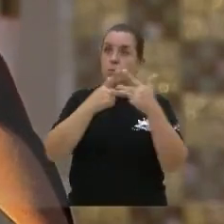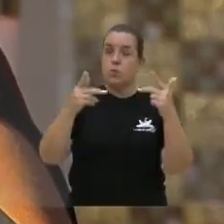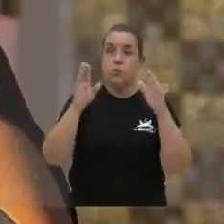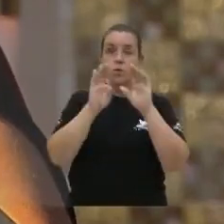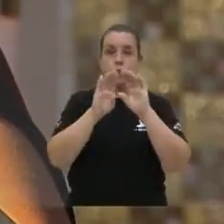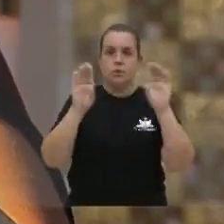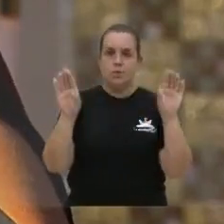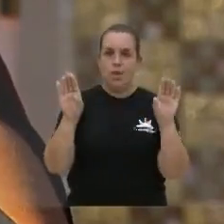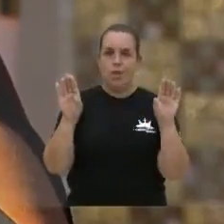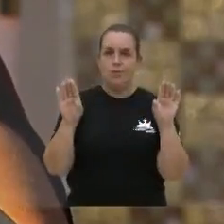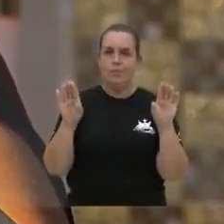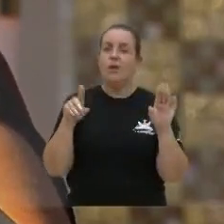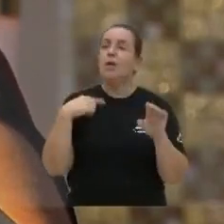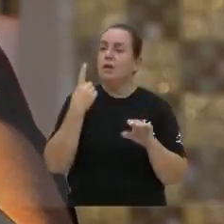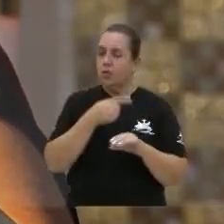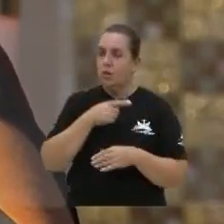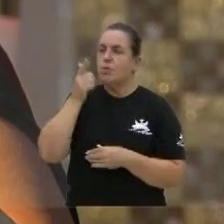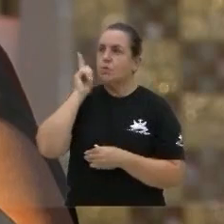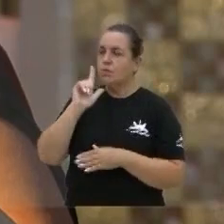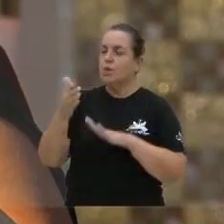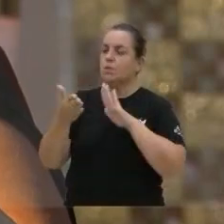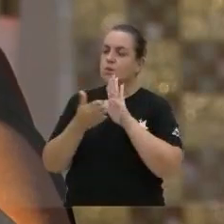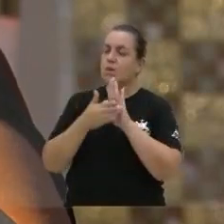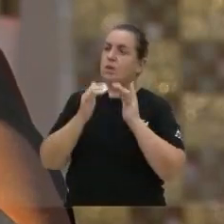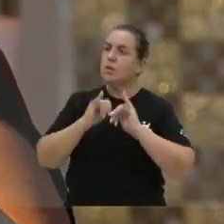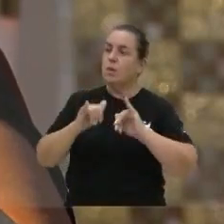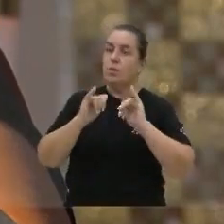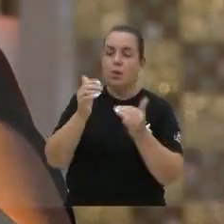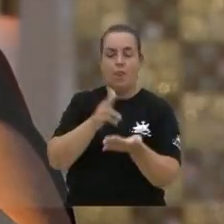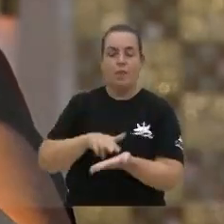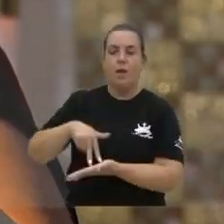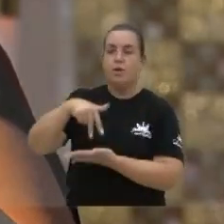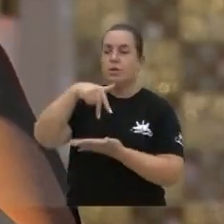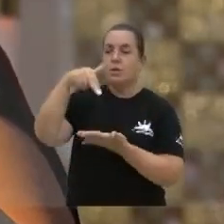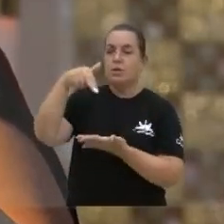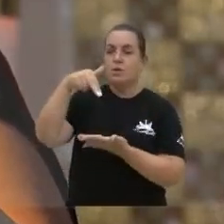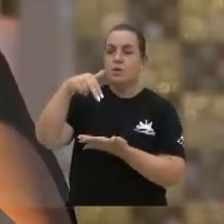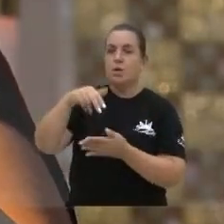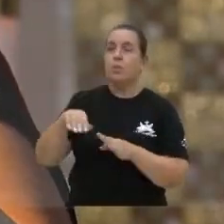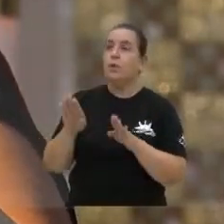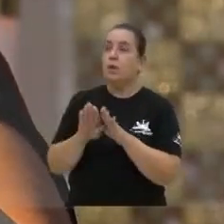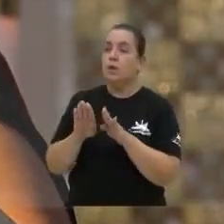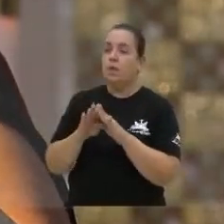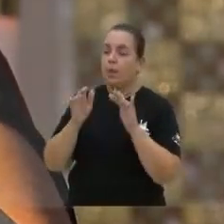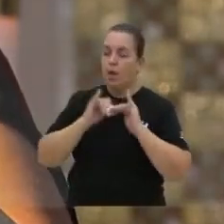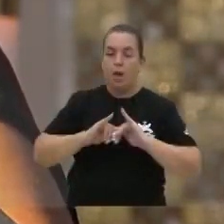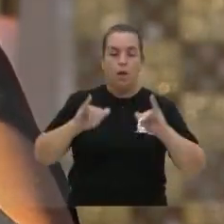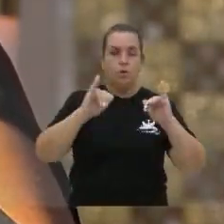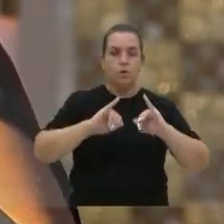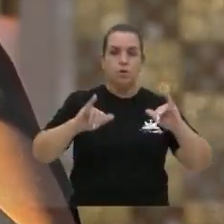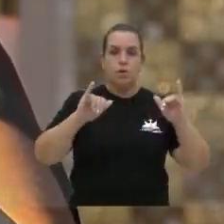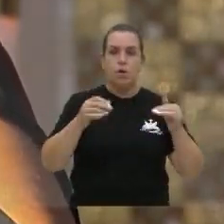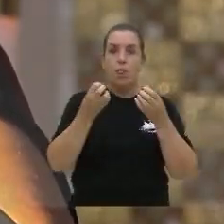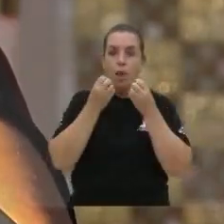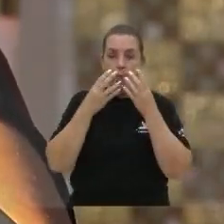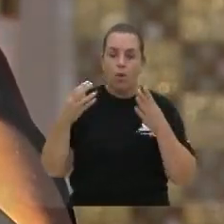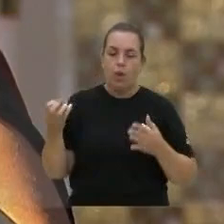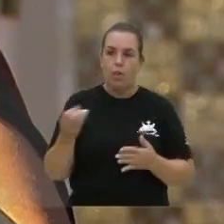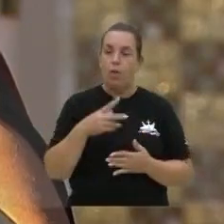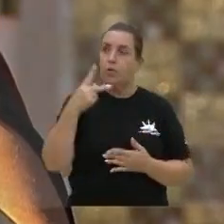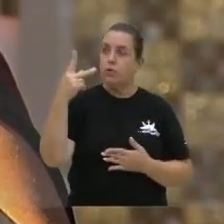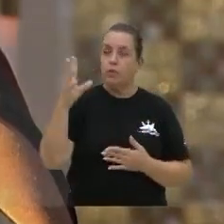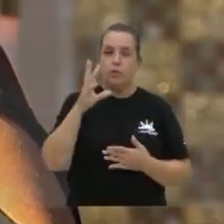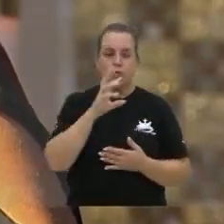alto, sejamos testemunhas da ressurreição e anunciadores da boa nova de